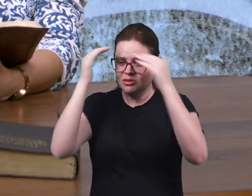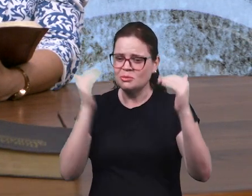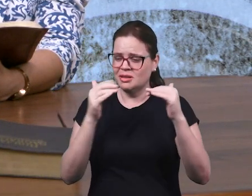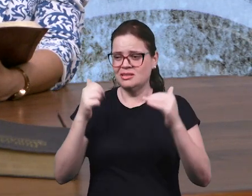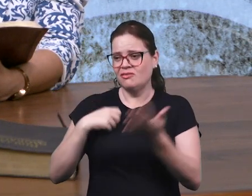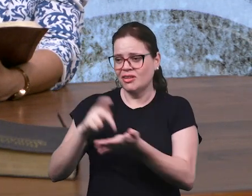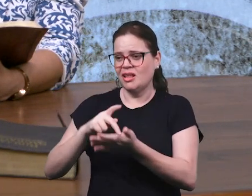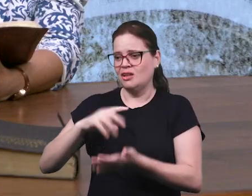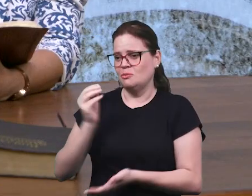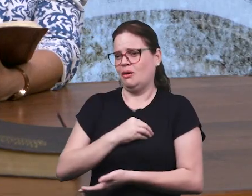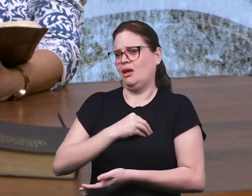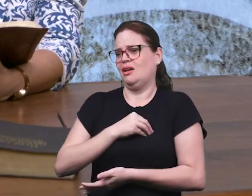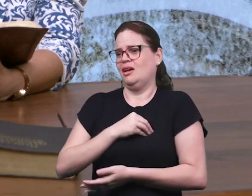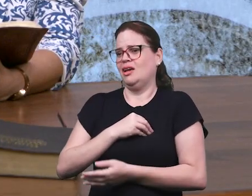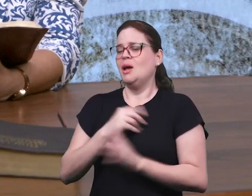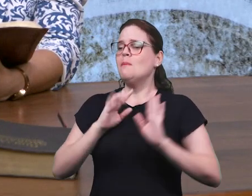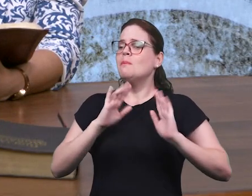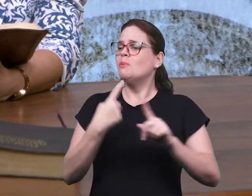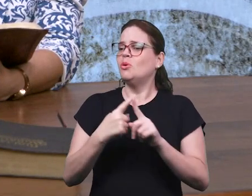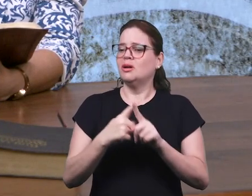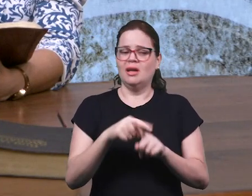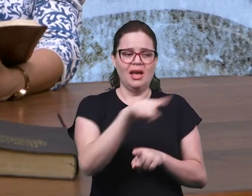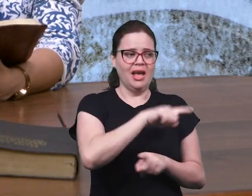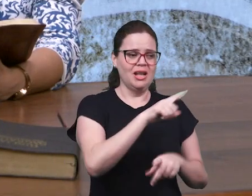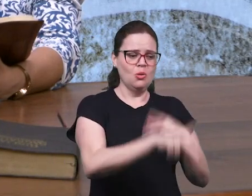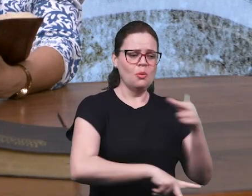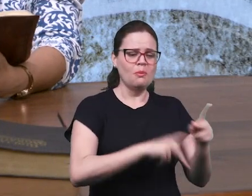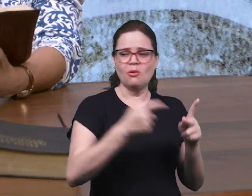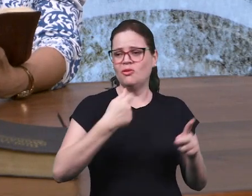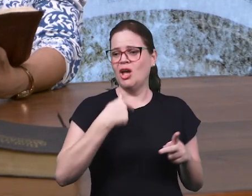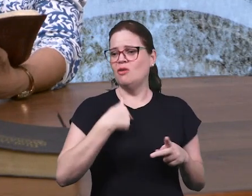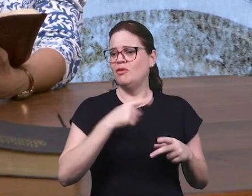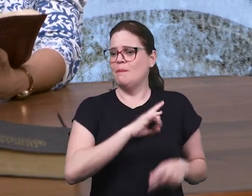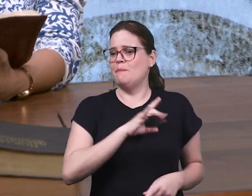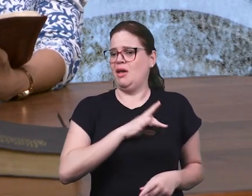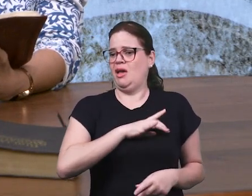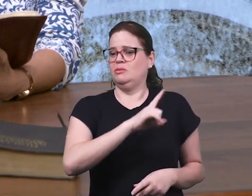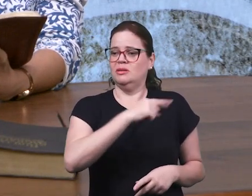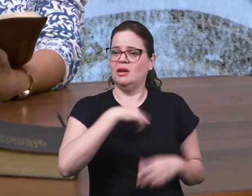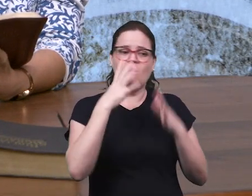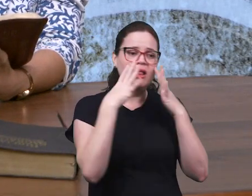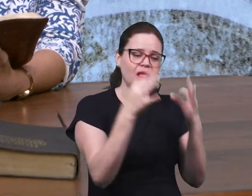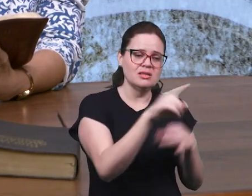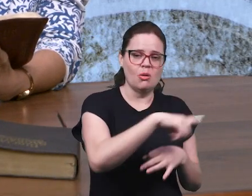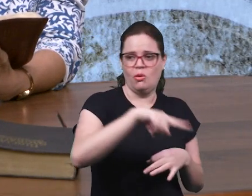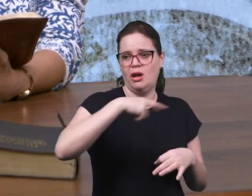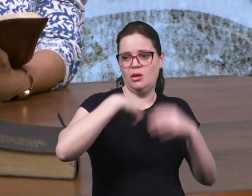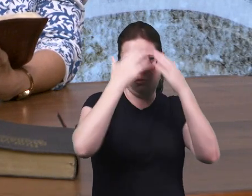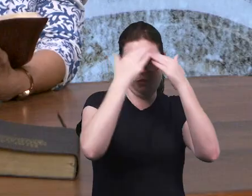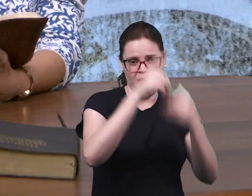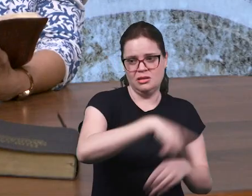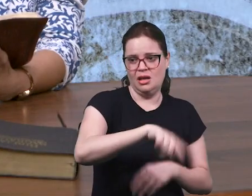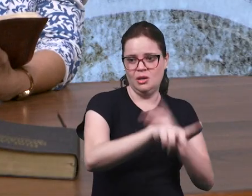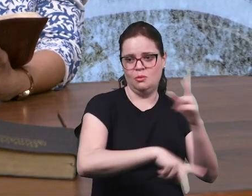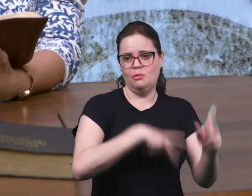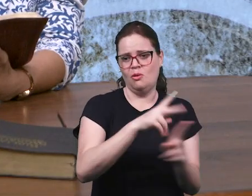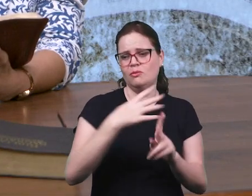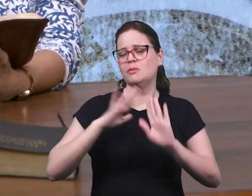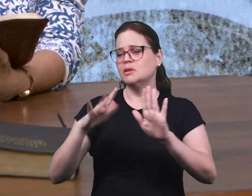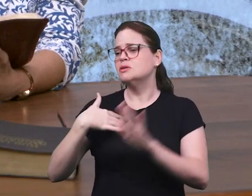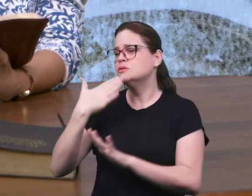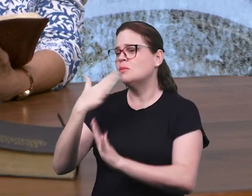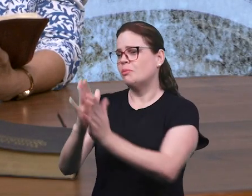palavras, porque temi ao povo e dei ouvidos à sua voz. Agora, pois, te